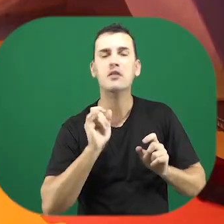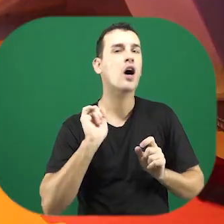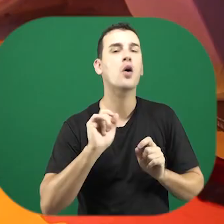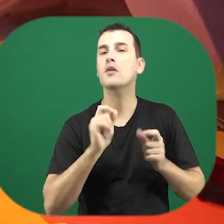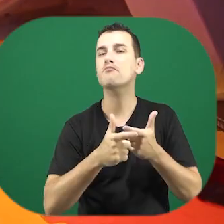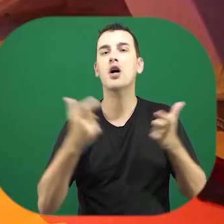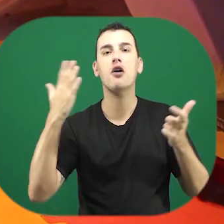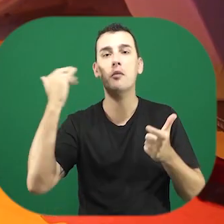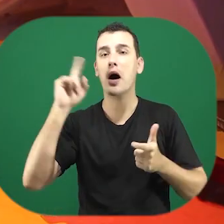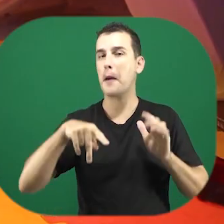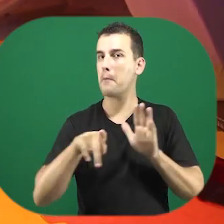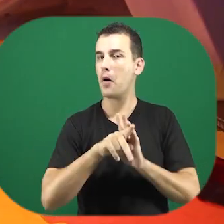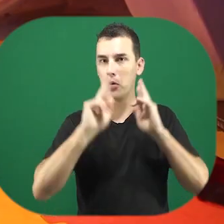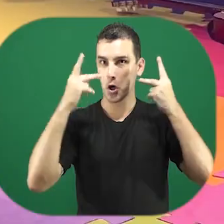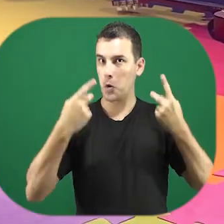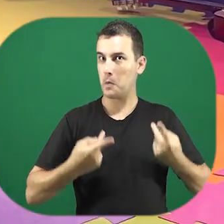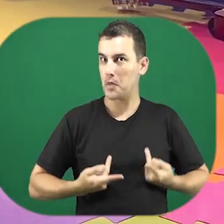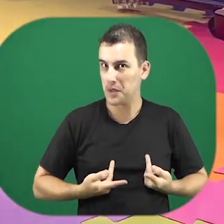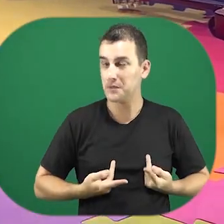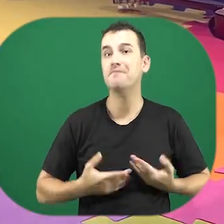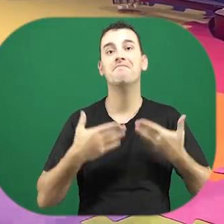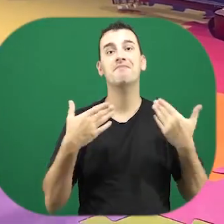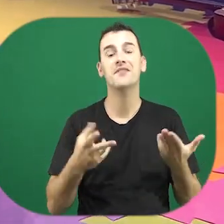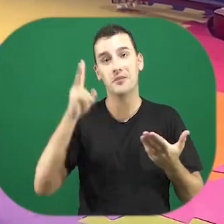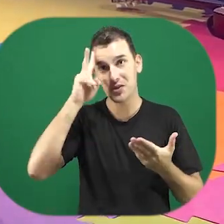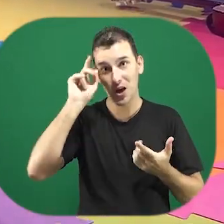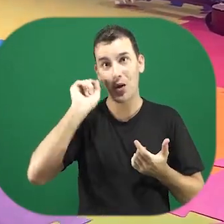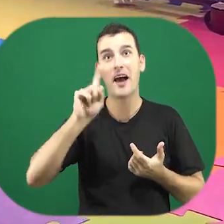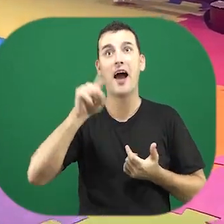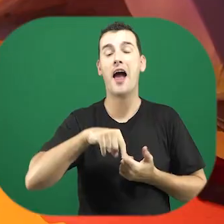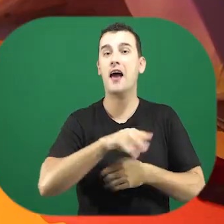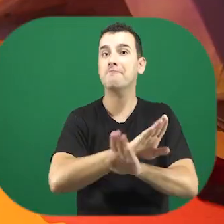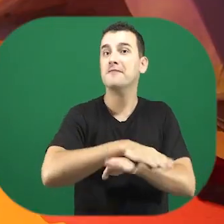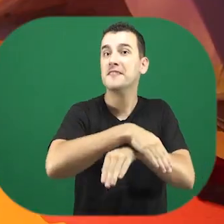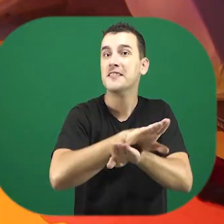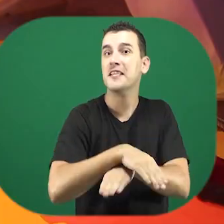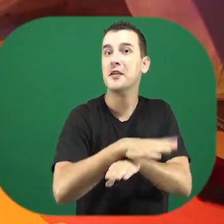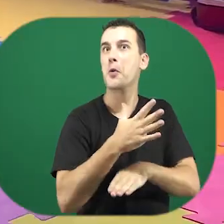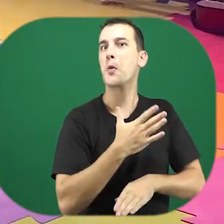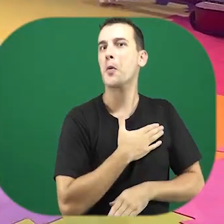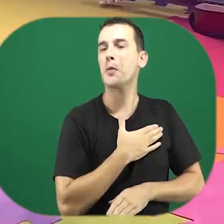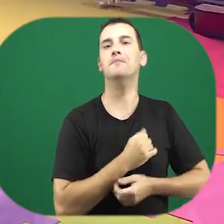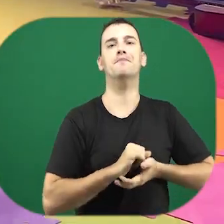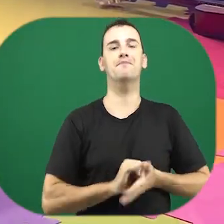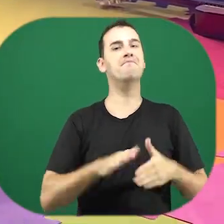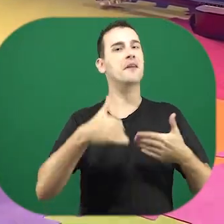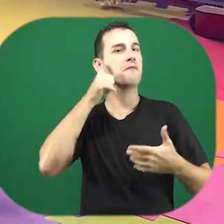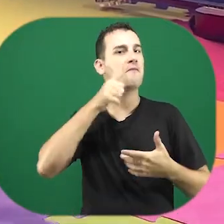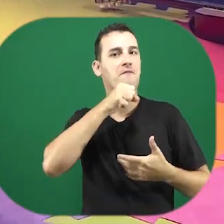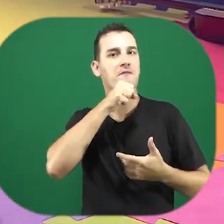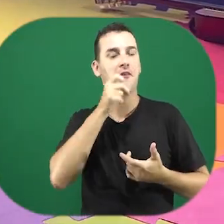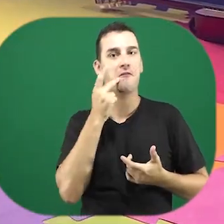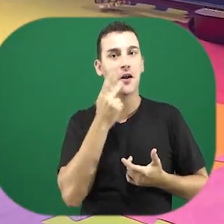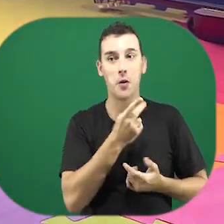as histórias dos humanos. E essas histórias era que a pequena sereia mais gostava. A avó disse para a pequena